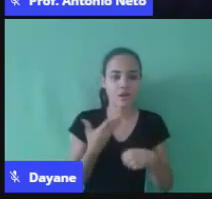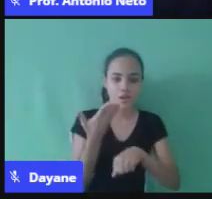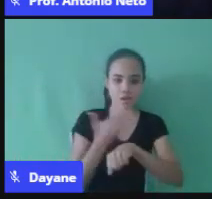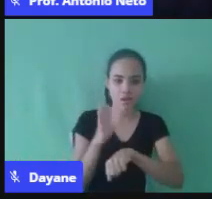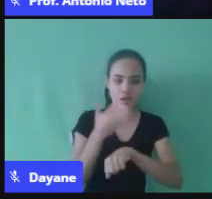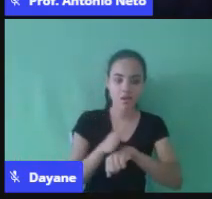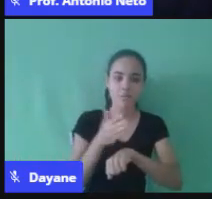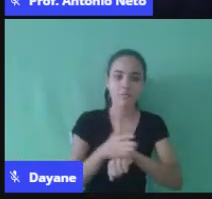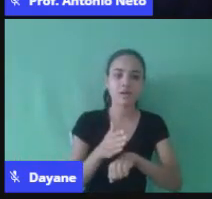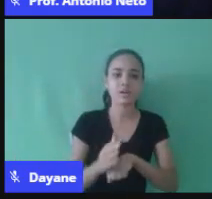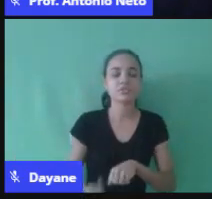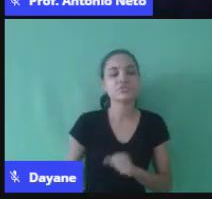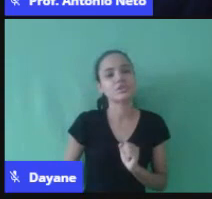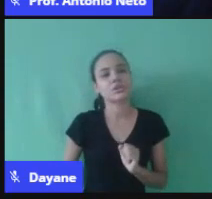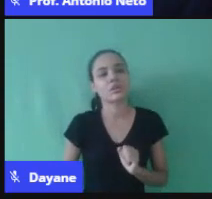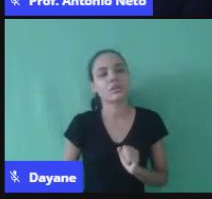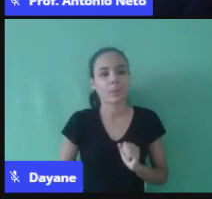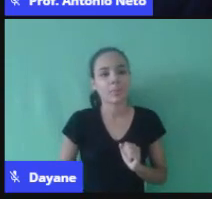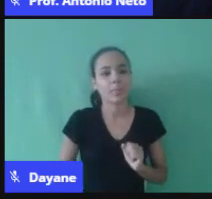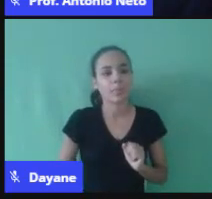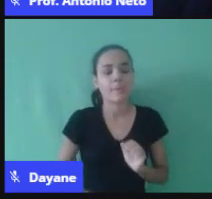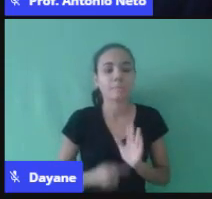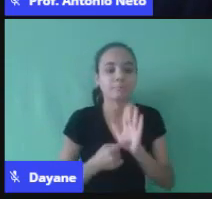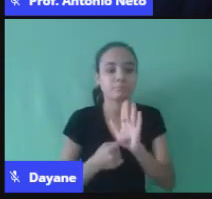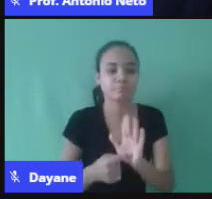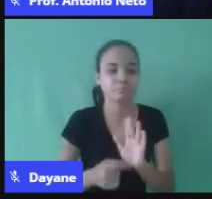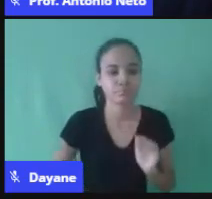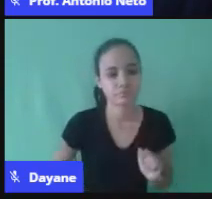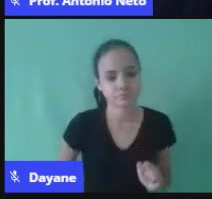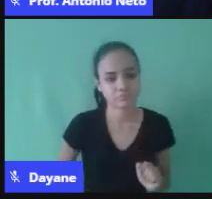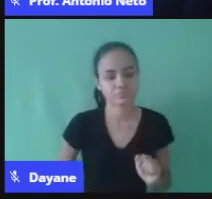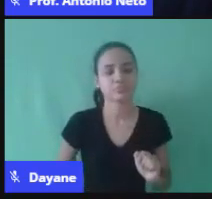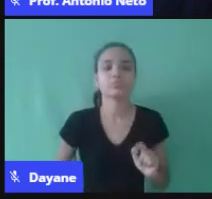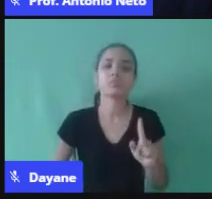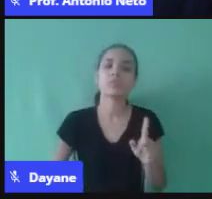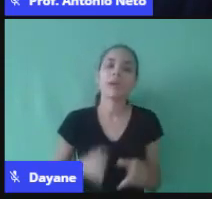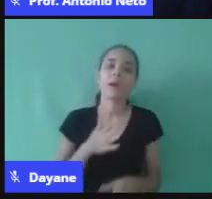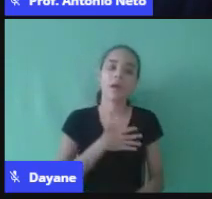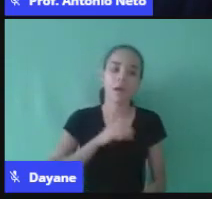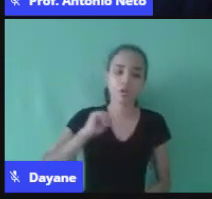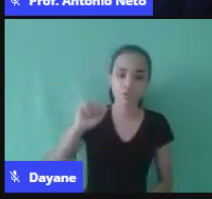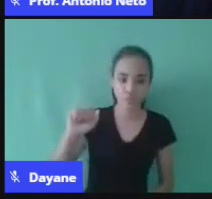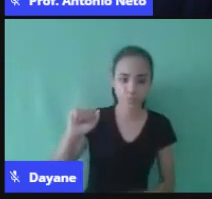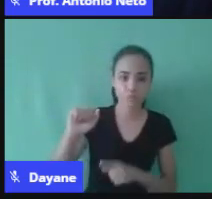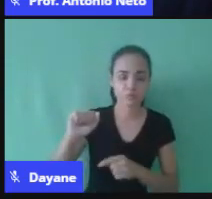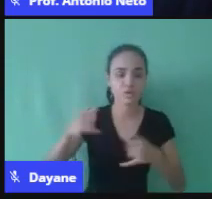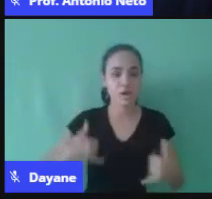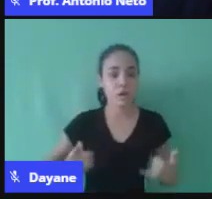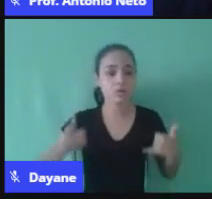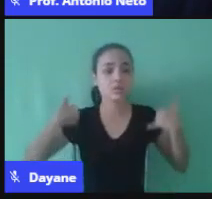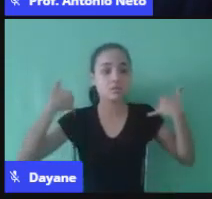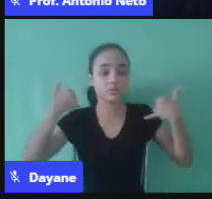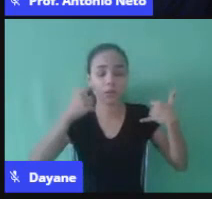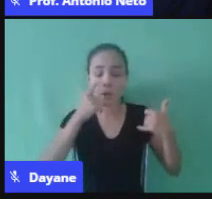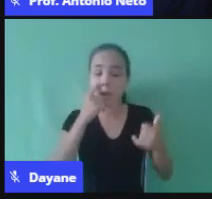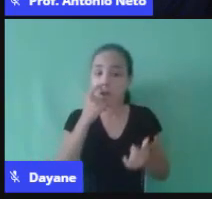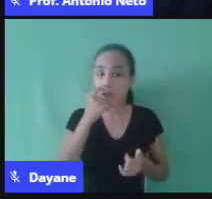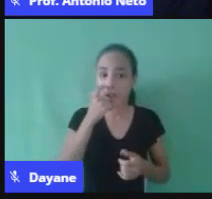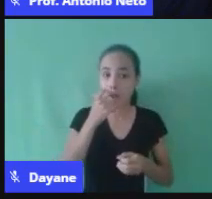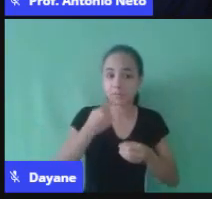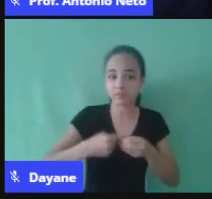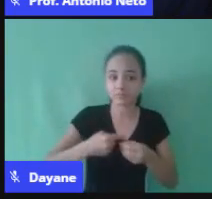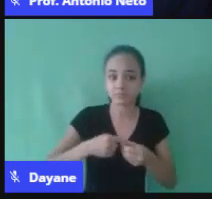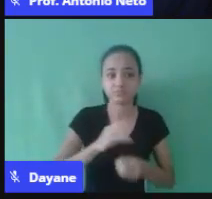tempos aí de chegar em agosto, o aniversário da cidade. Nós já trabalhamos uma série de coisas,